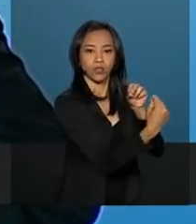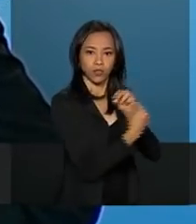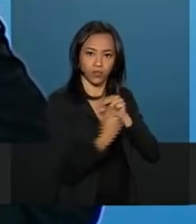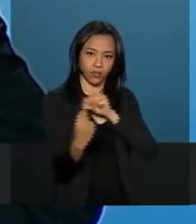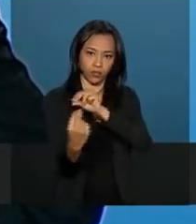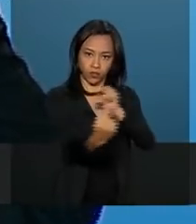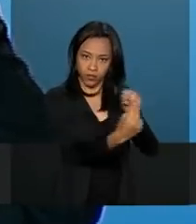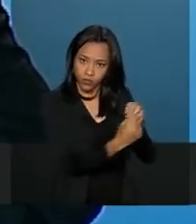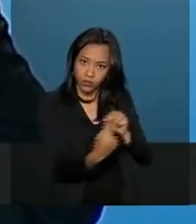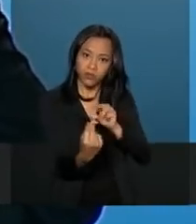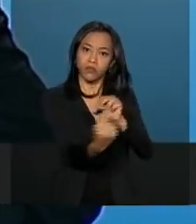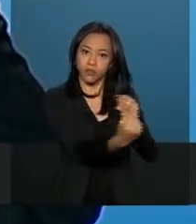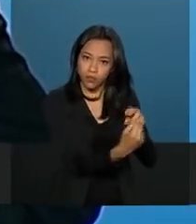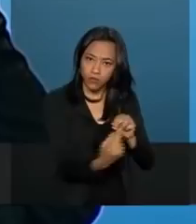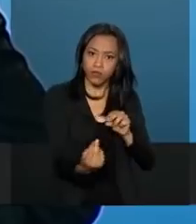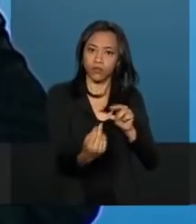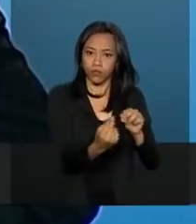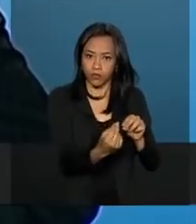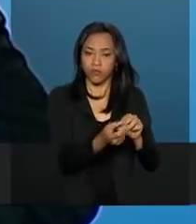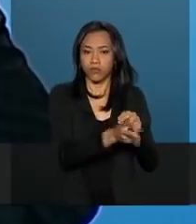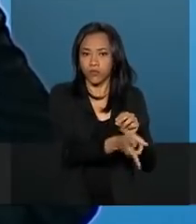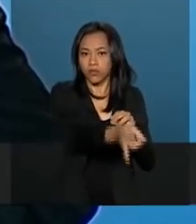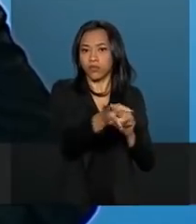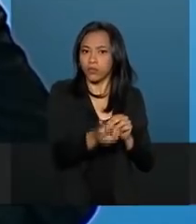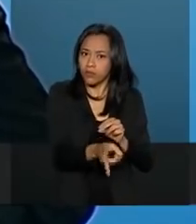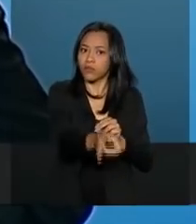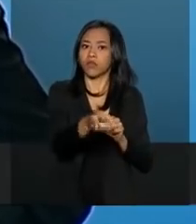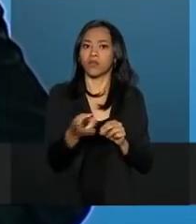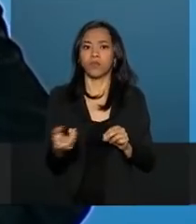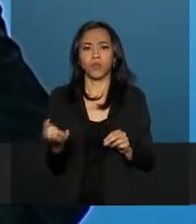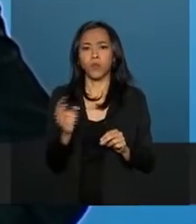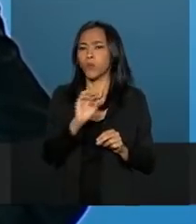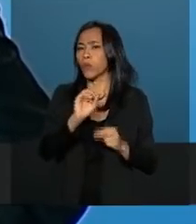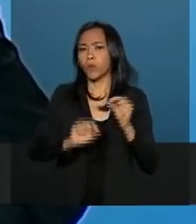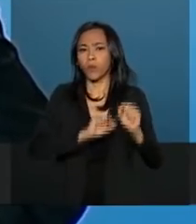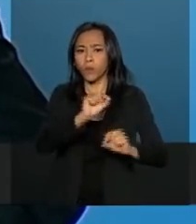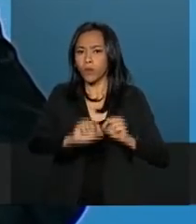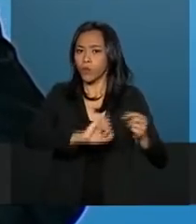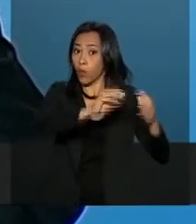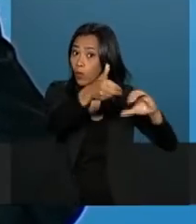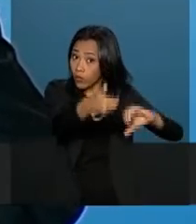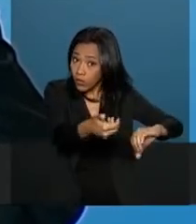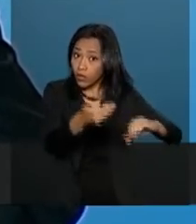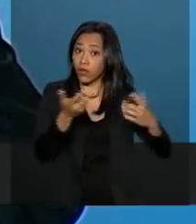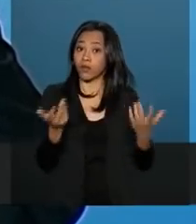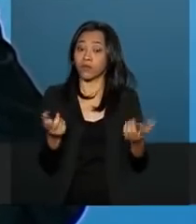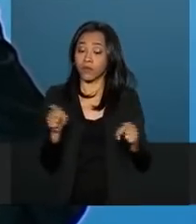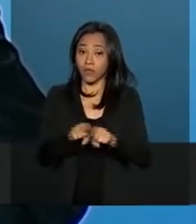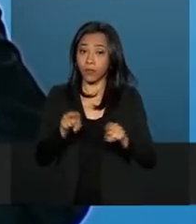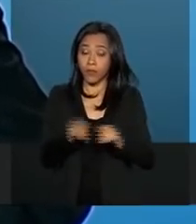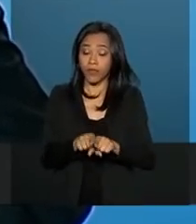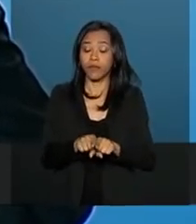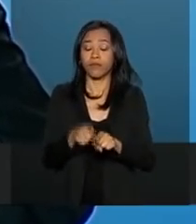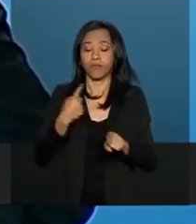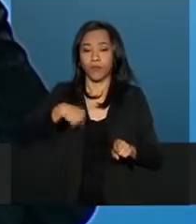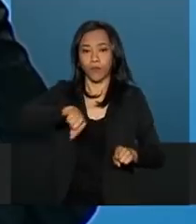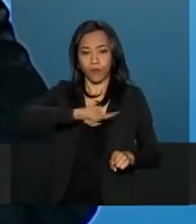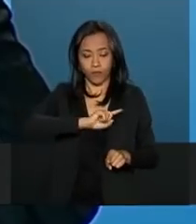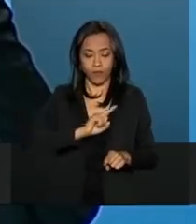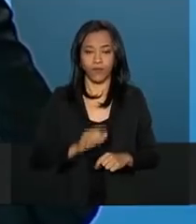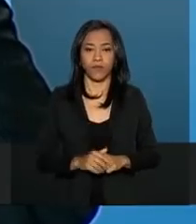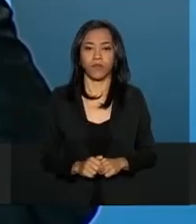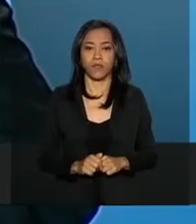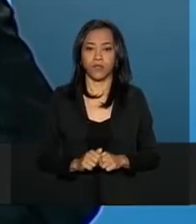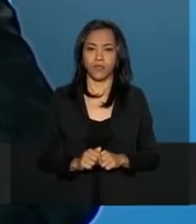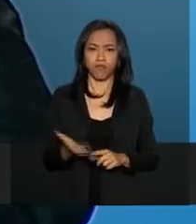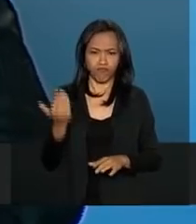nós que mantivemos um diálogo extraordinário com o Congresso Nacional, também cuidamos de fazer,